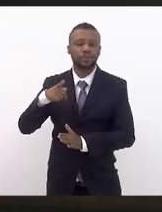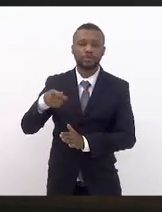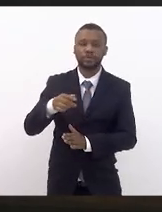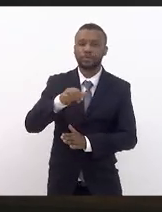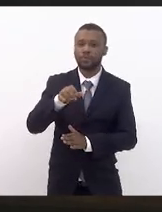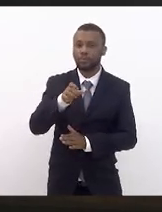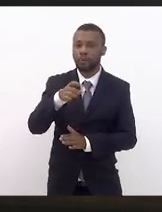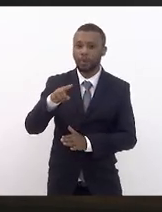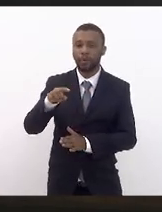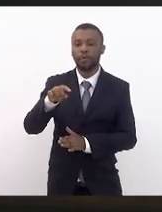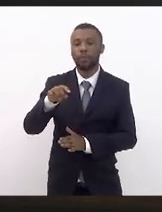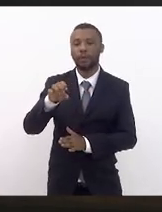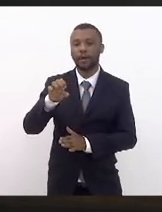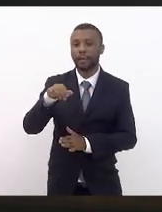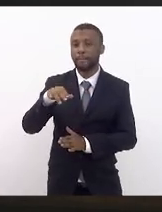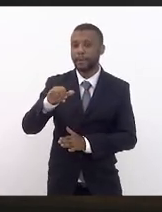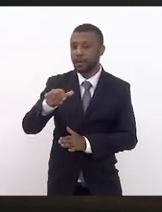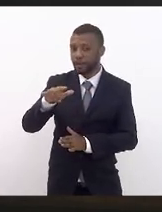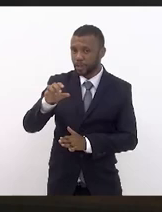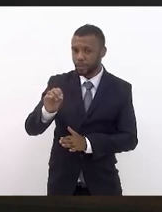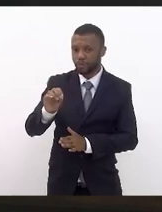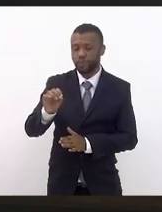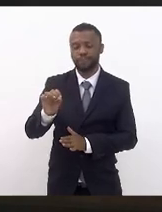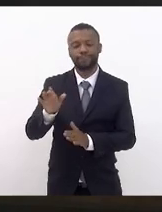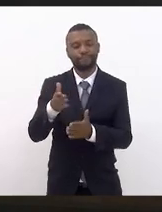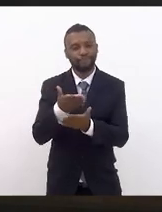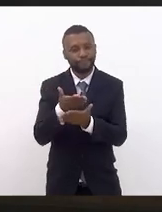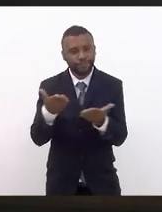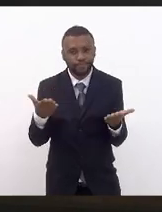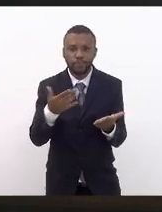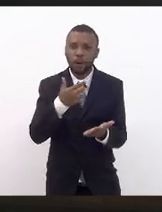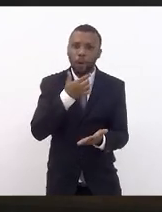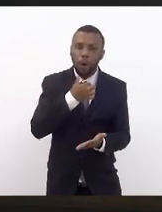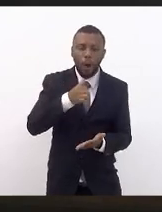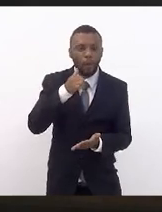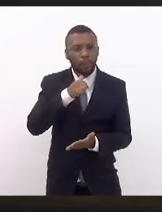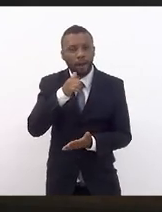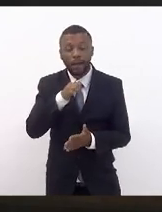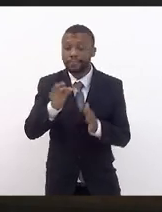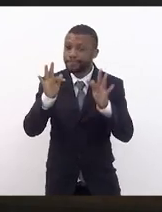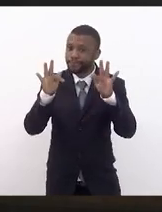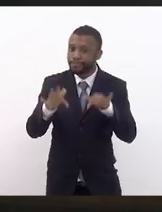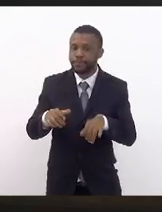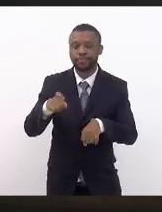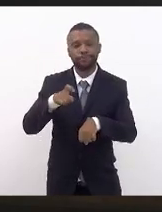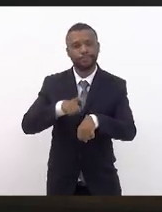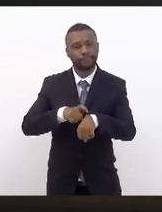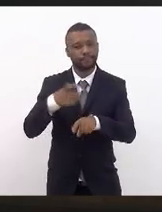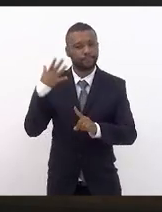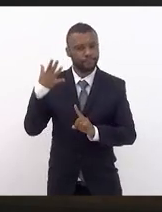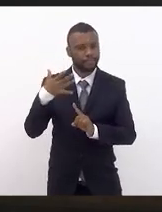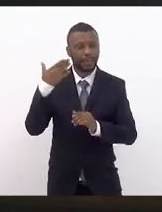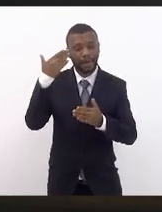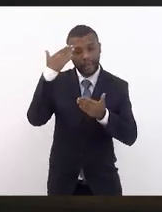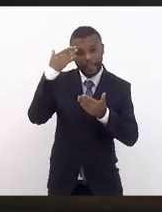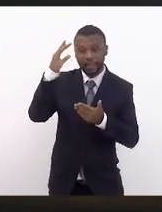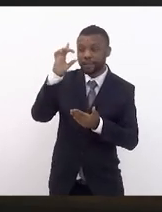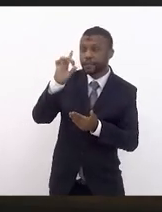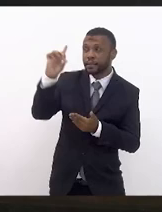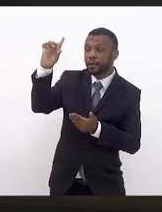Emílio Coutos Pereira. Senhoras e senhores, termino esta palavra agradecendo a Deus